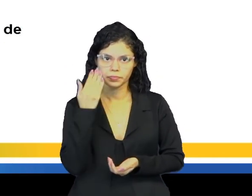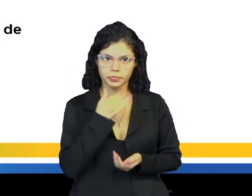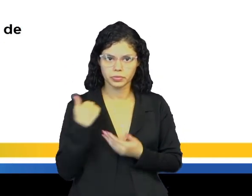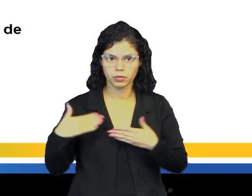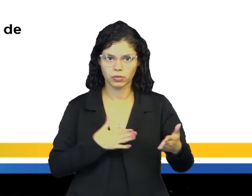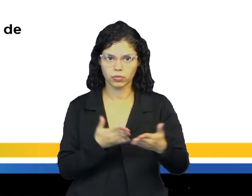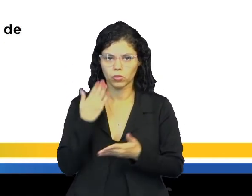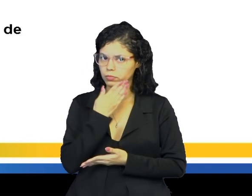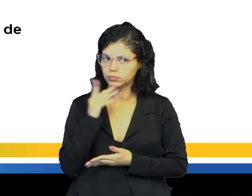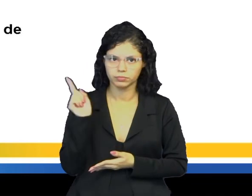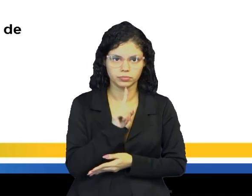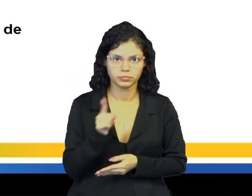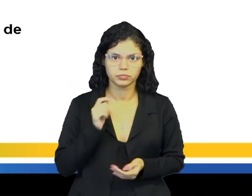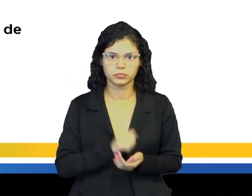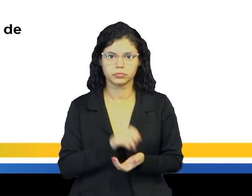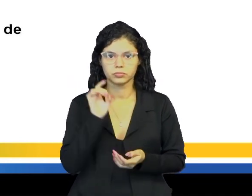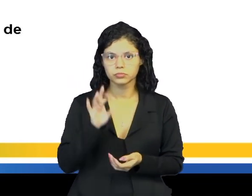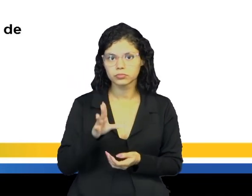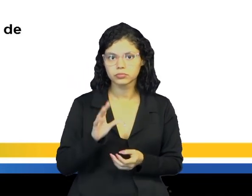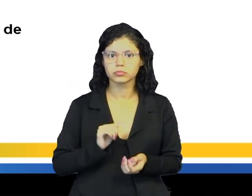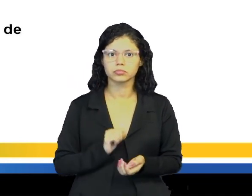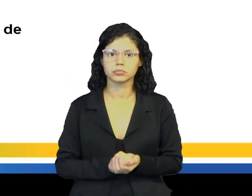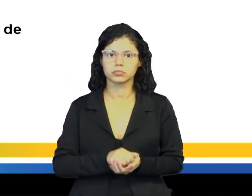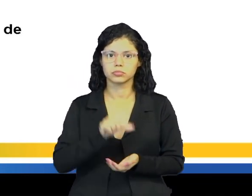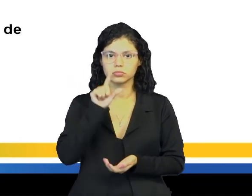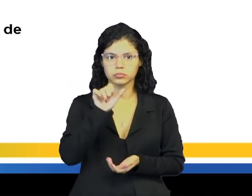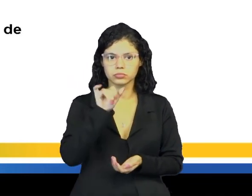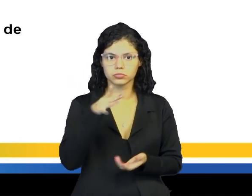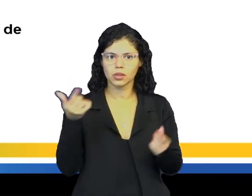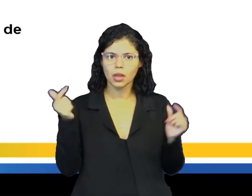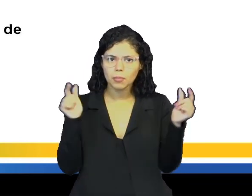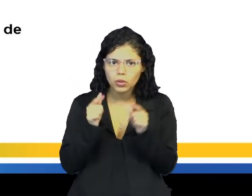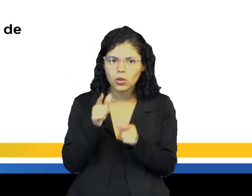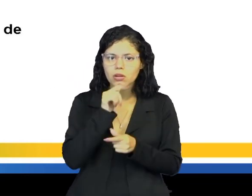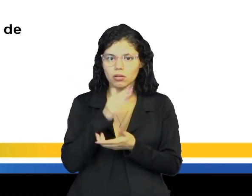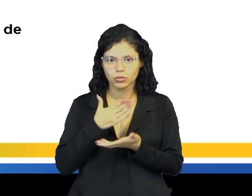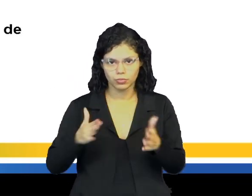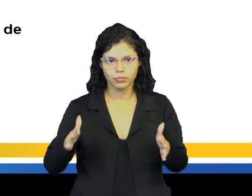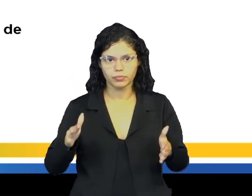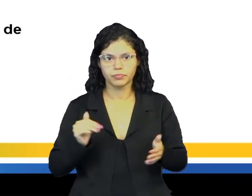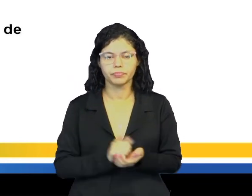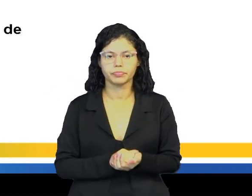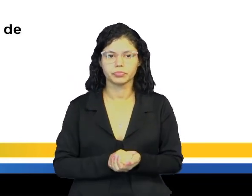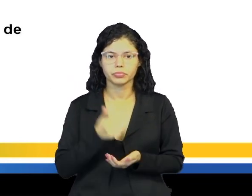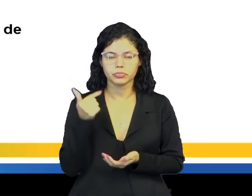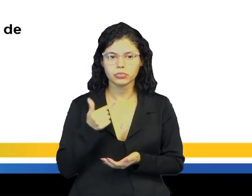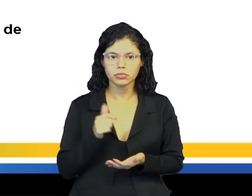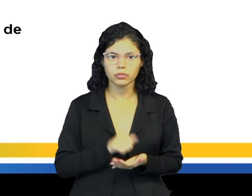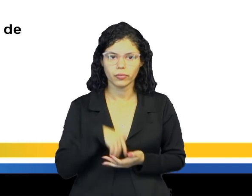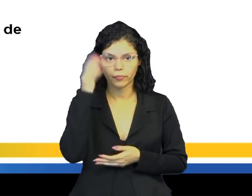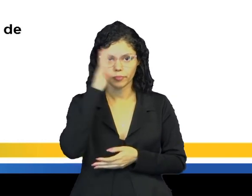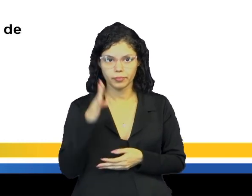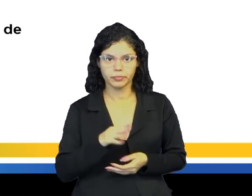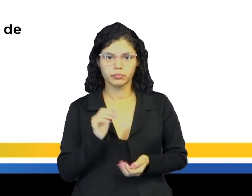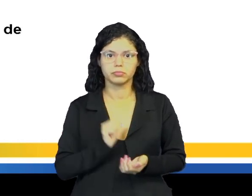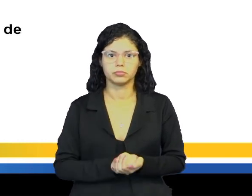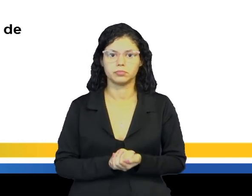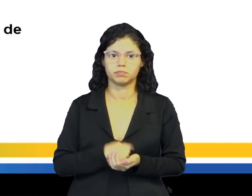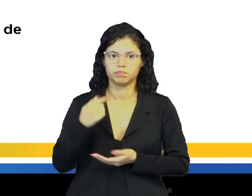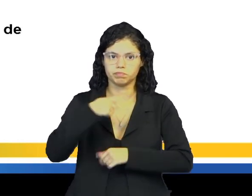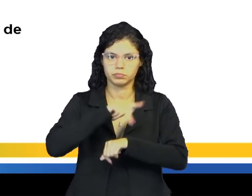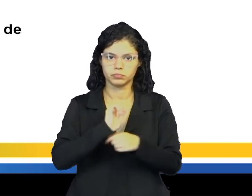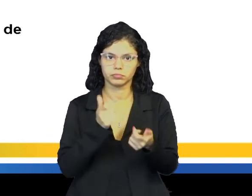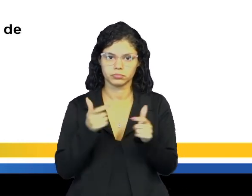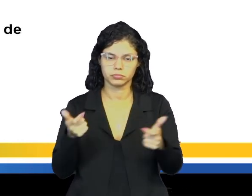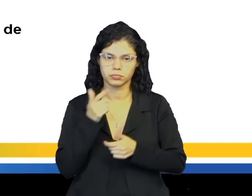A água do rio não é doce, ela apenas tem uma concentração de sais menor que a água do mar. Questão número 2. O Brasil é um país